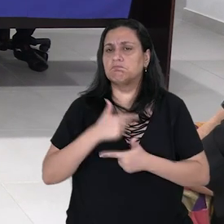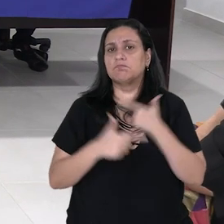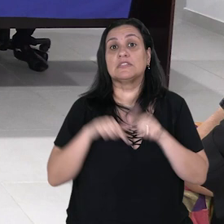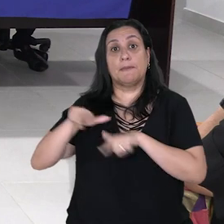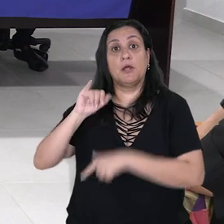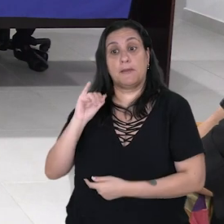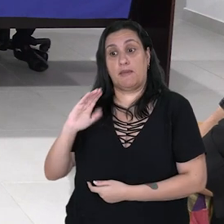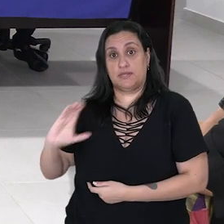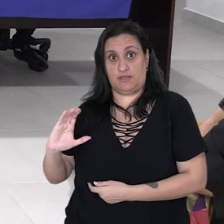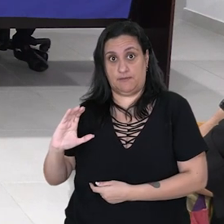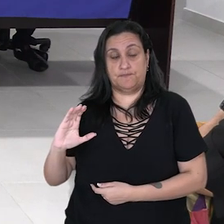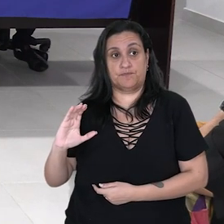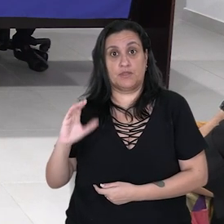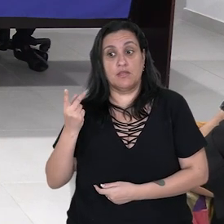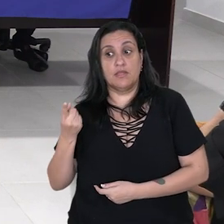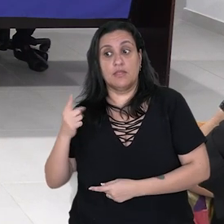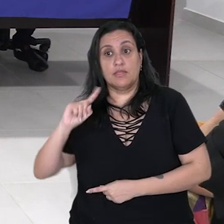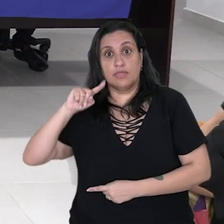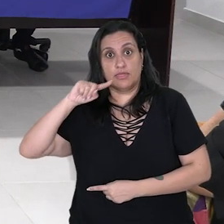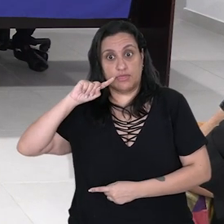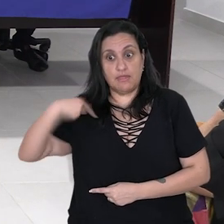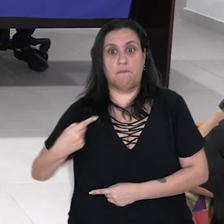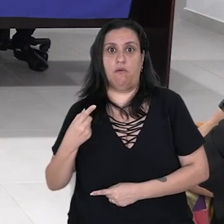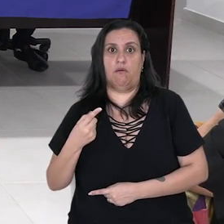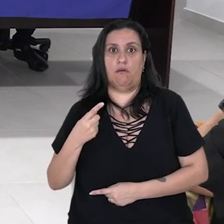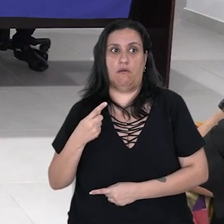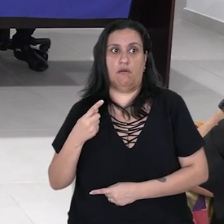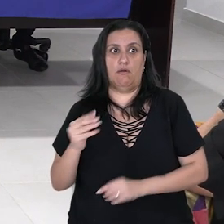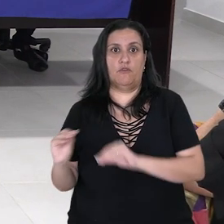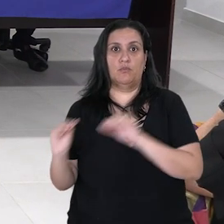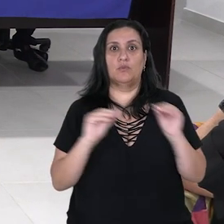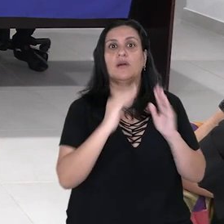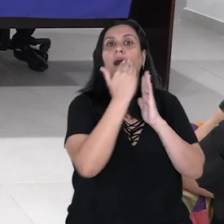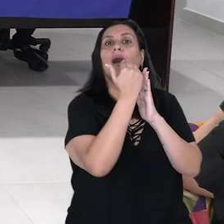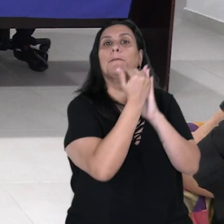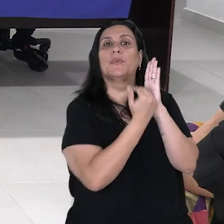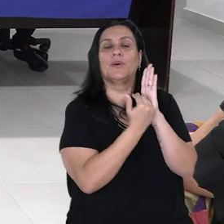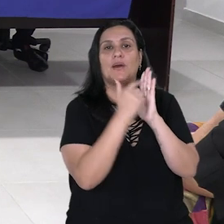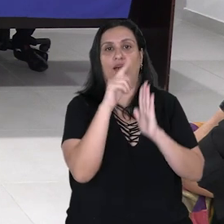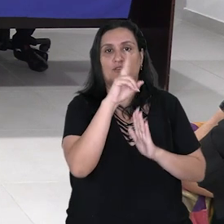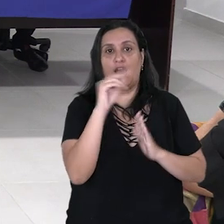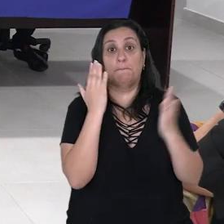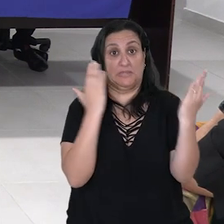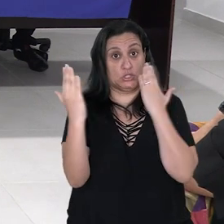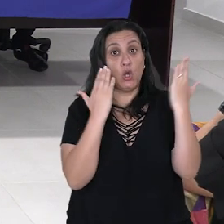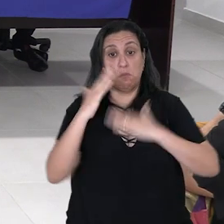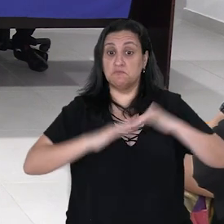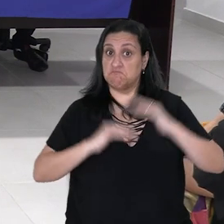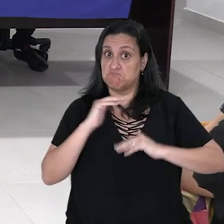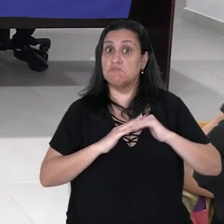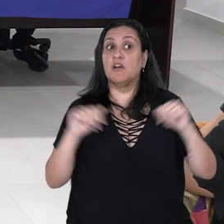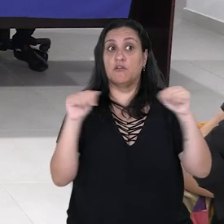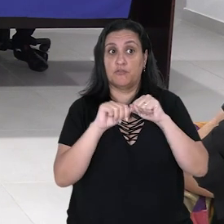IBC e depois ela passou, além de ser programadora, trabalhar como psicóloga e chegou a